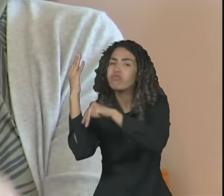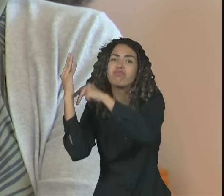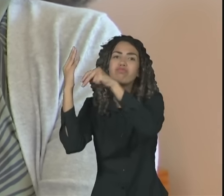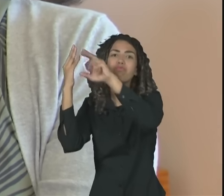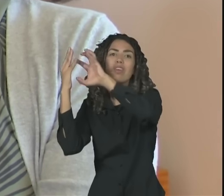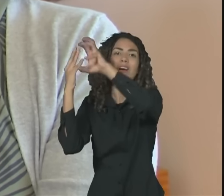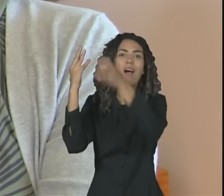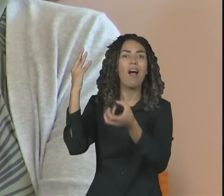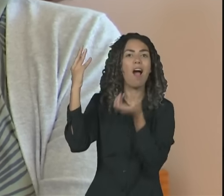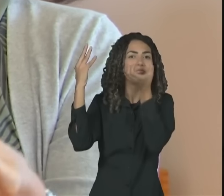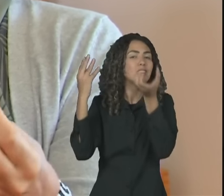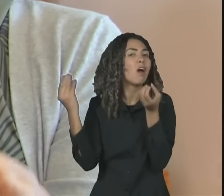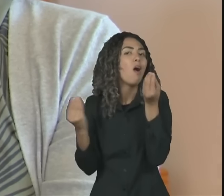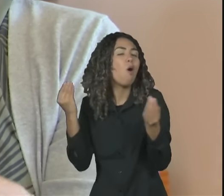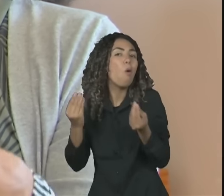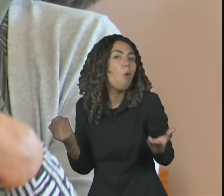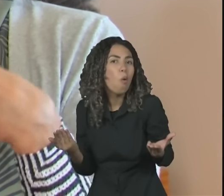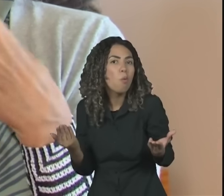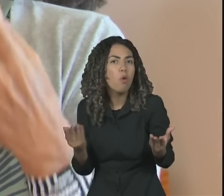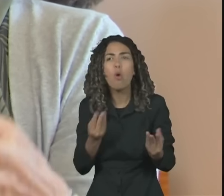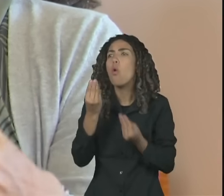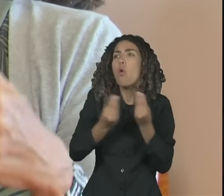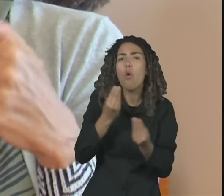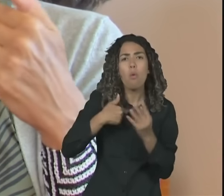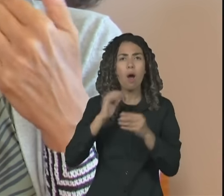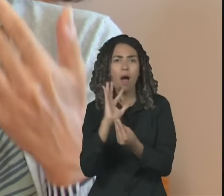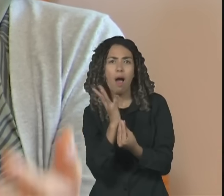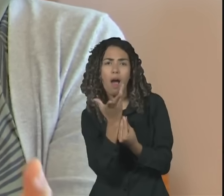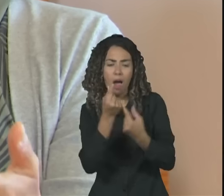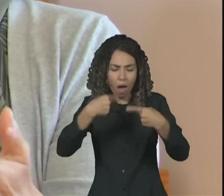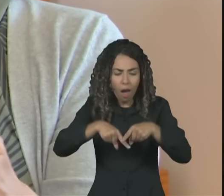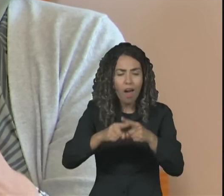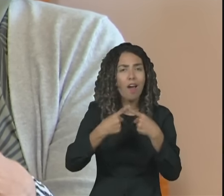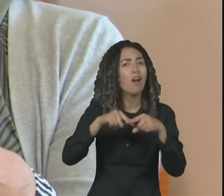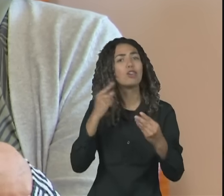o milho, para que ele nasça, para que ele